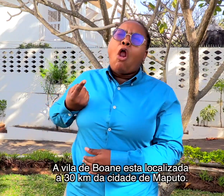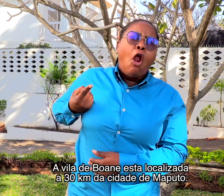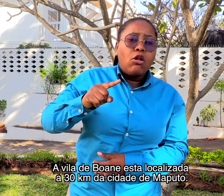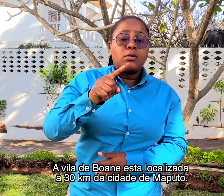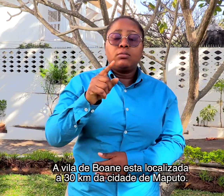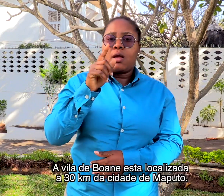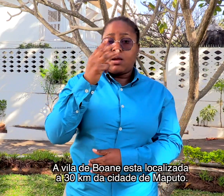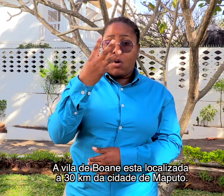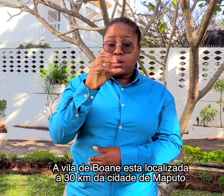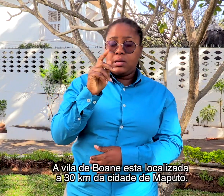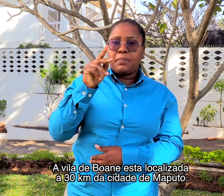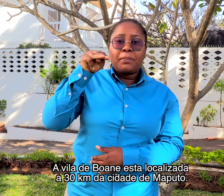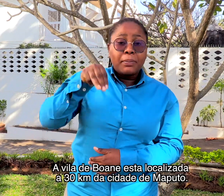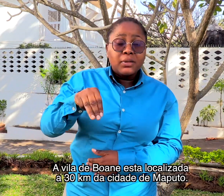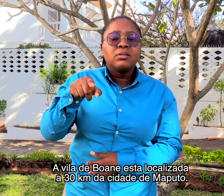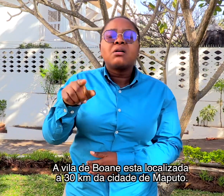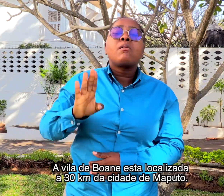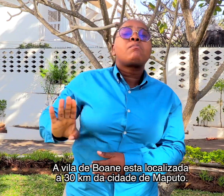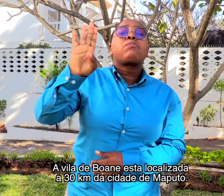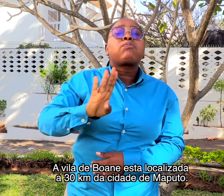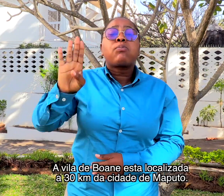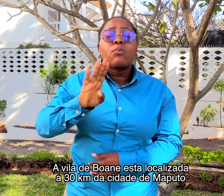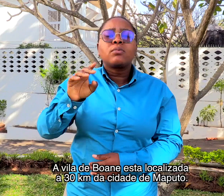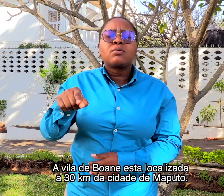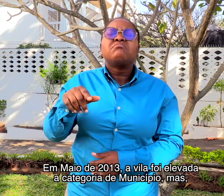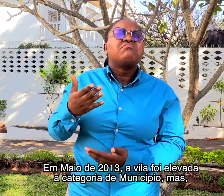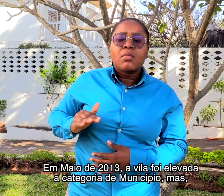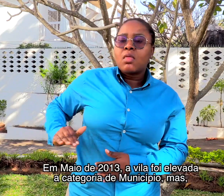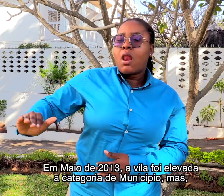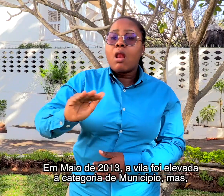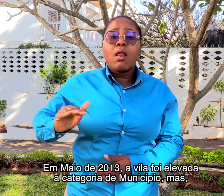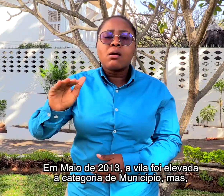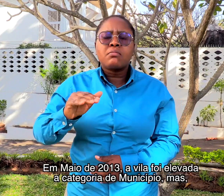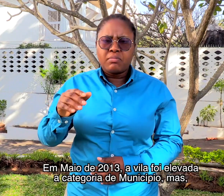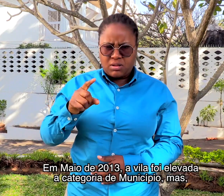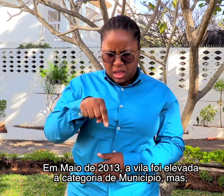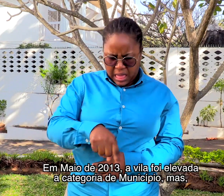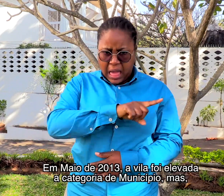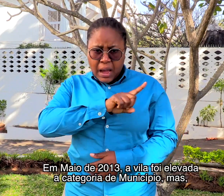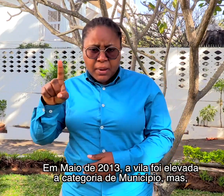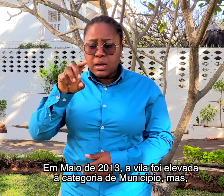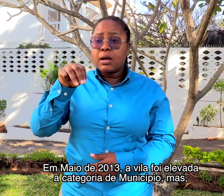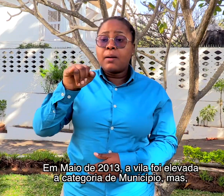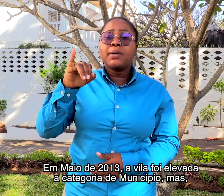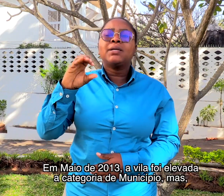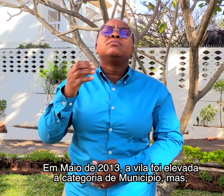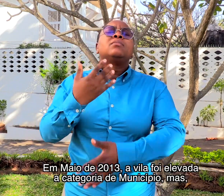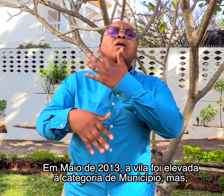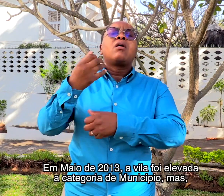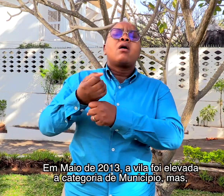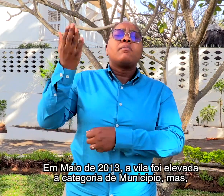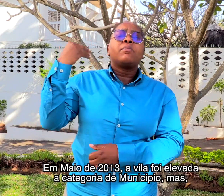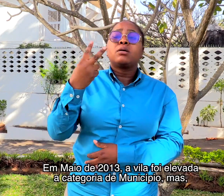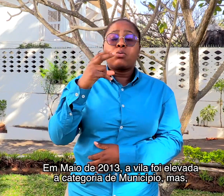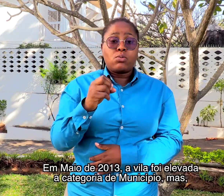A vila de Buane está localizada a 30 km da cidade de Maputo. Em maio de 2013, a vila foi elevada